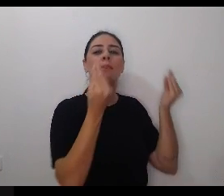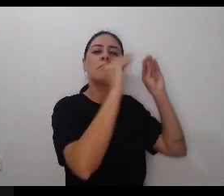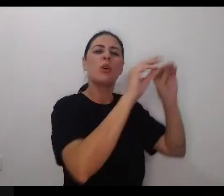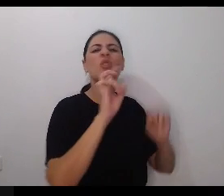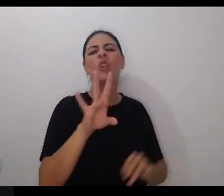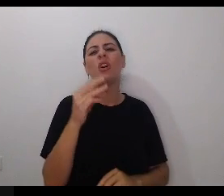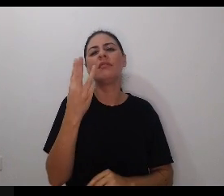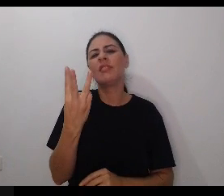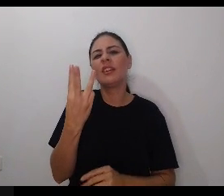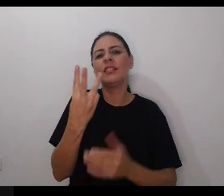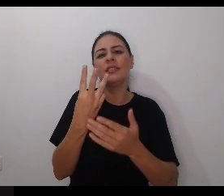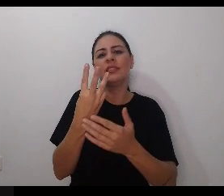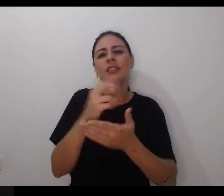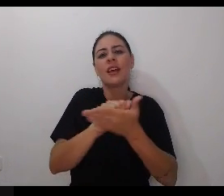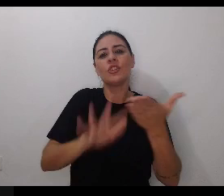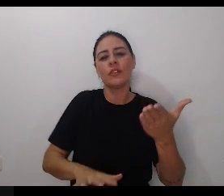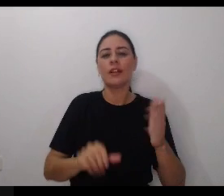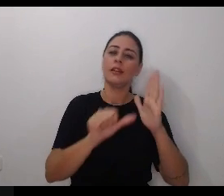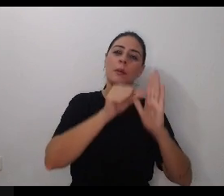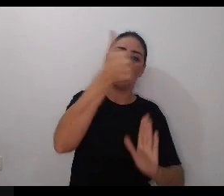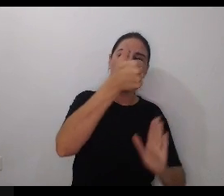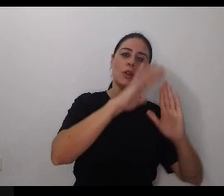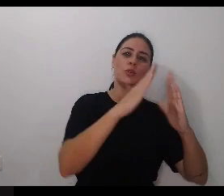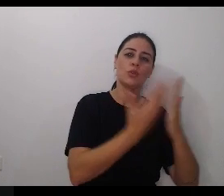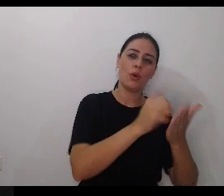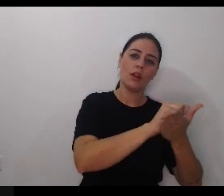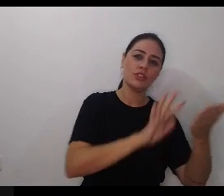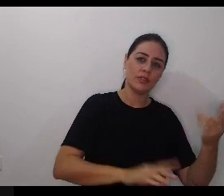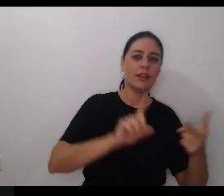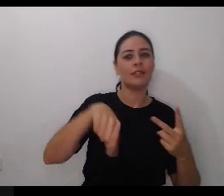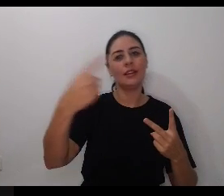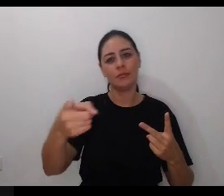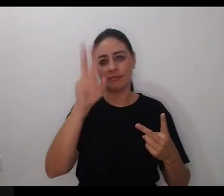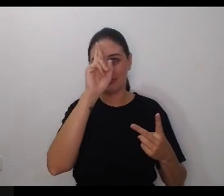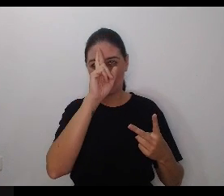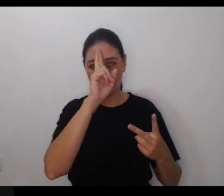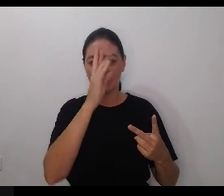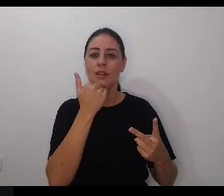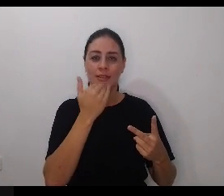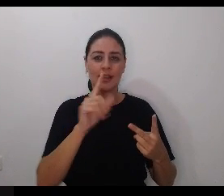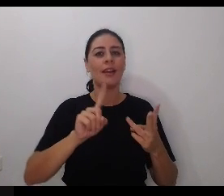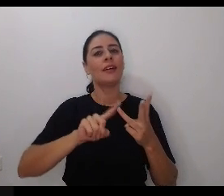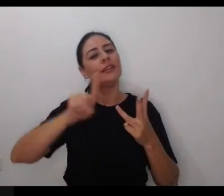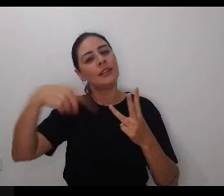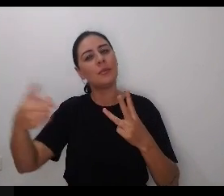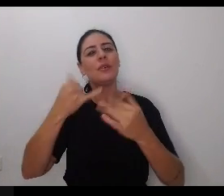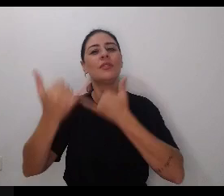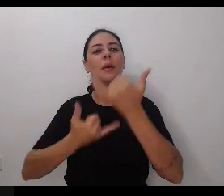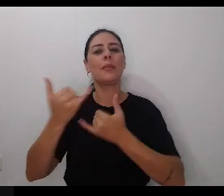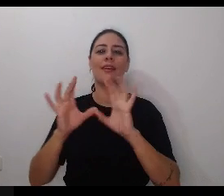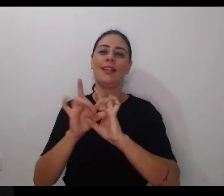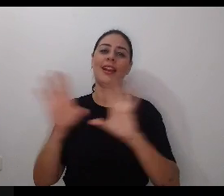de rotina, né, cheio de dias da semana, colocar só 3 atividades, né? Então, primeiro vai fazer a atividade da escola, daí